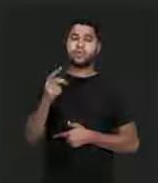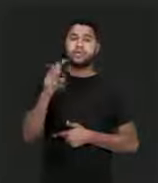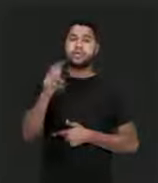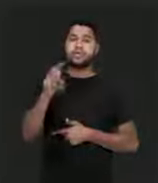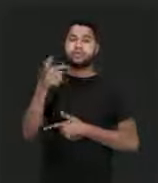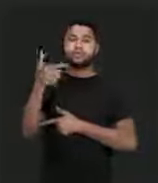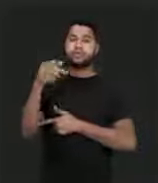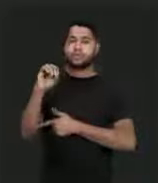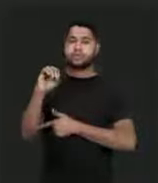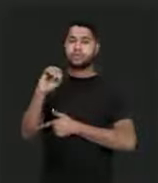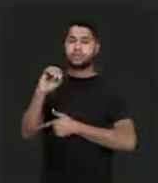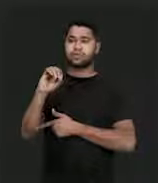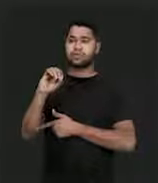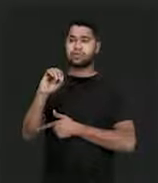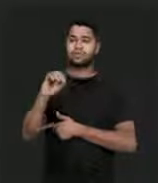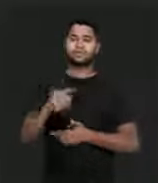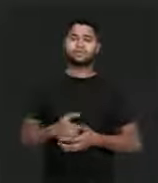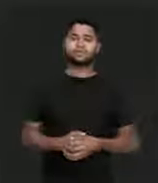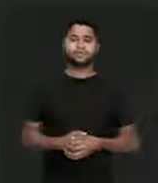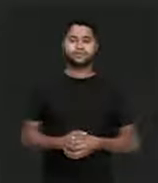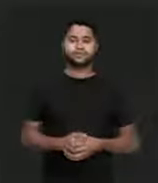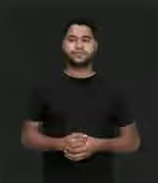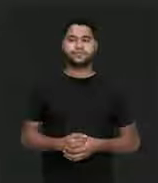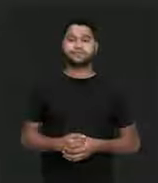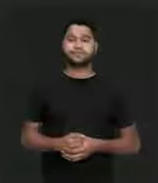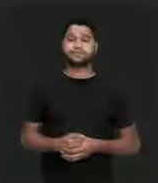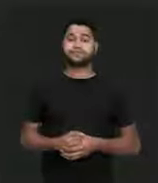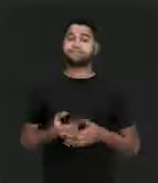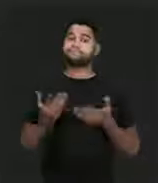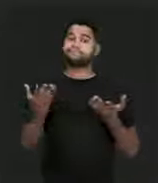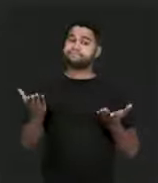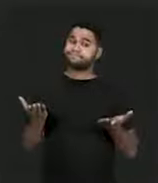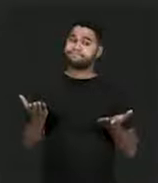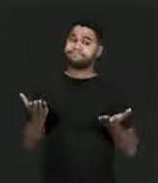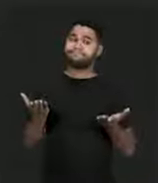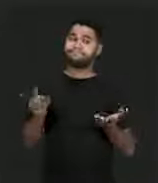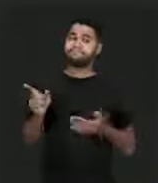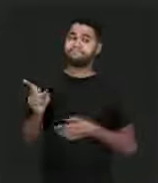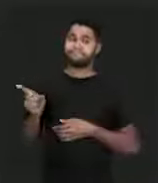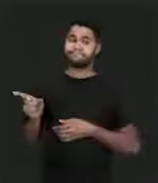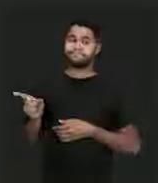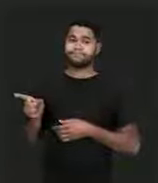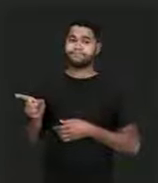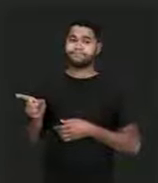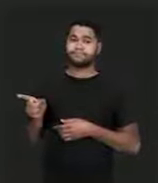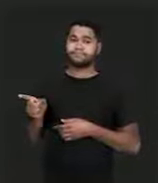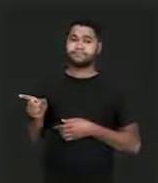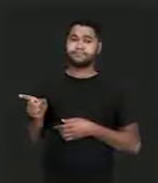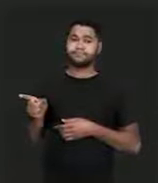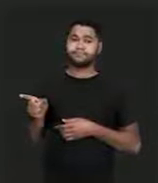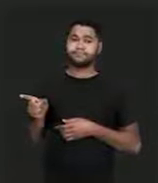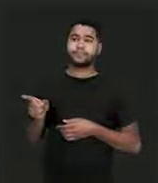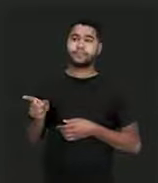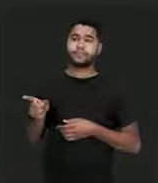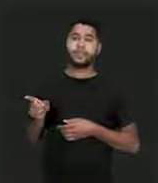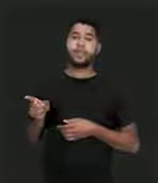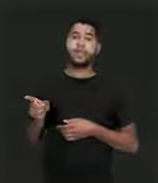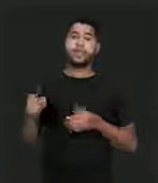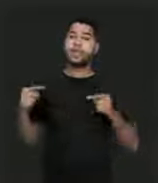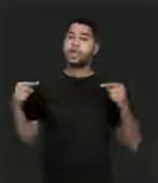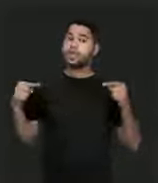2.520 joules. Logo, o rendimento dessa máquina, então, será